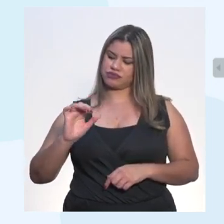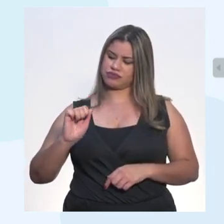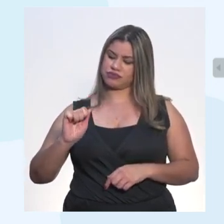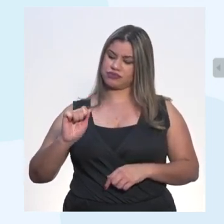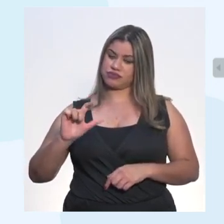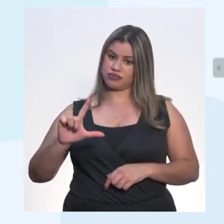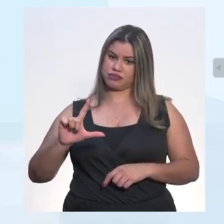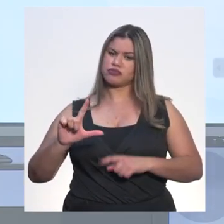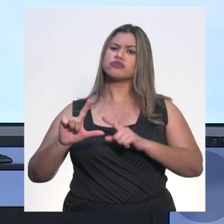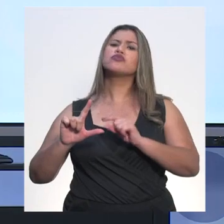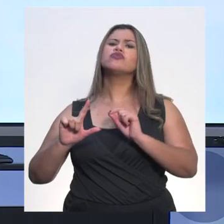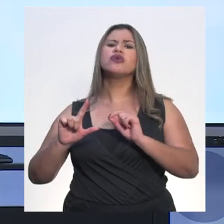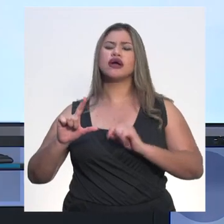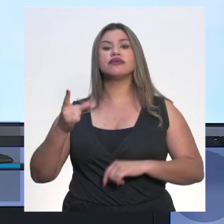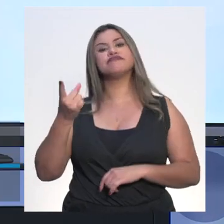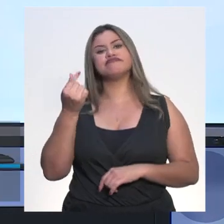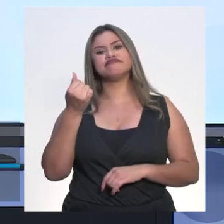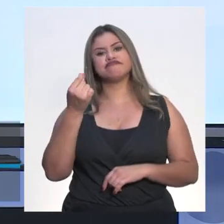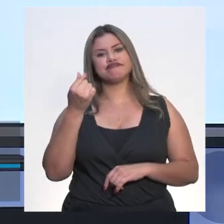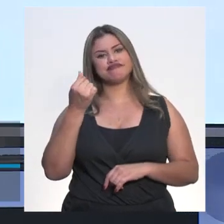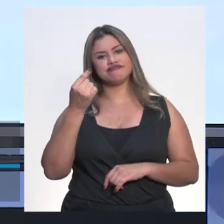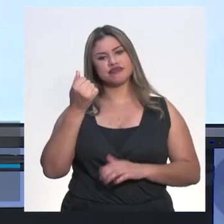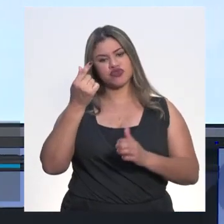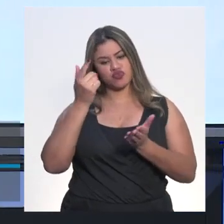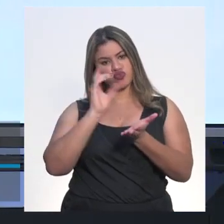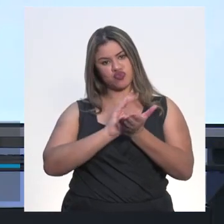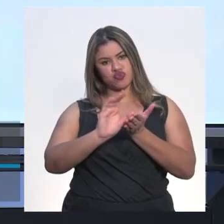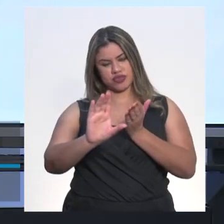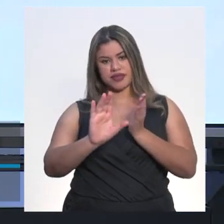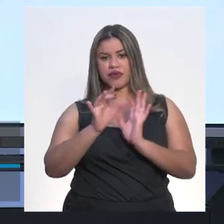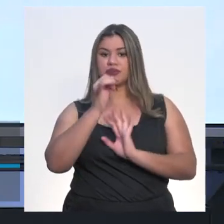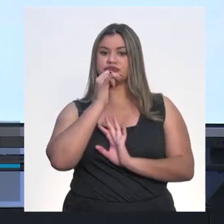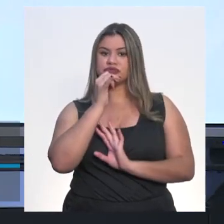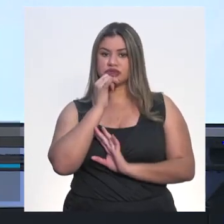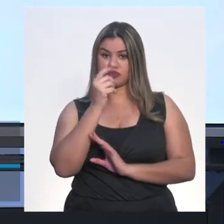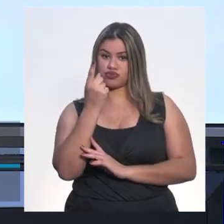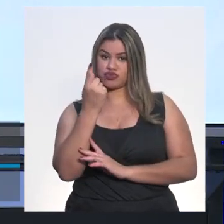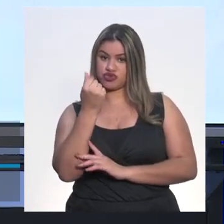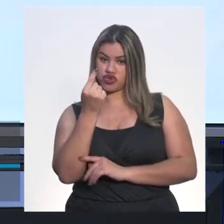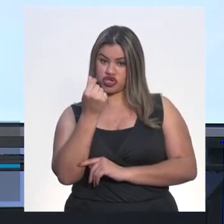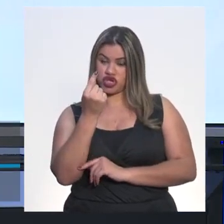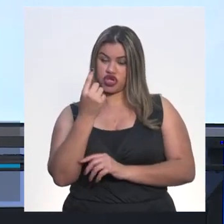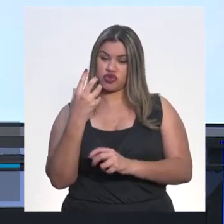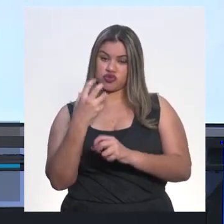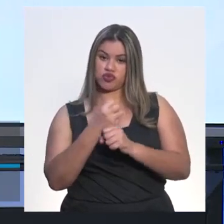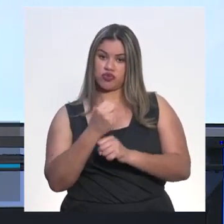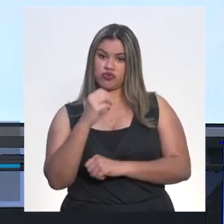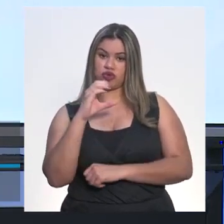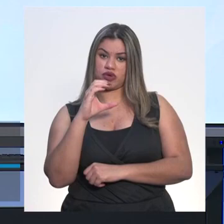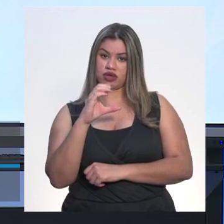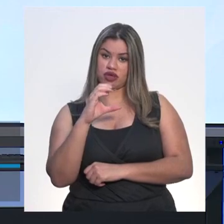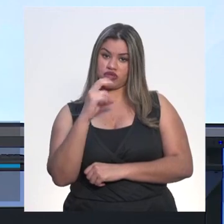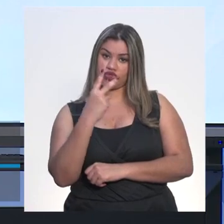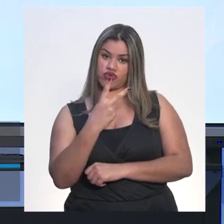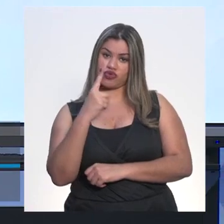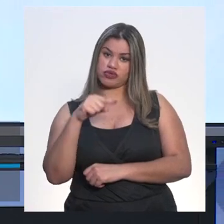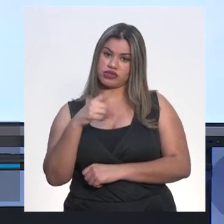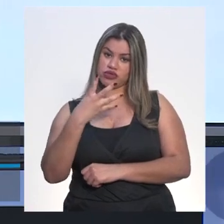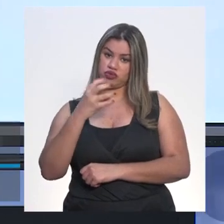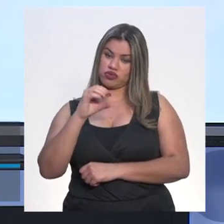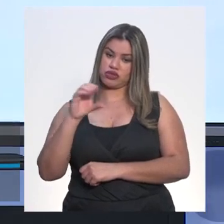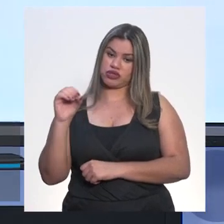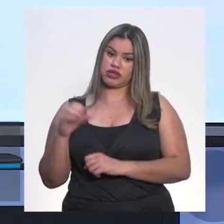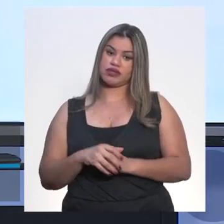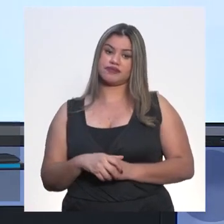preço do videogame, R$ 2.400, correto? Ele traz uma outra informação, que a